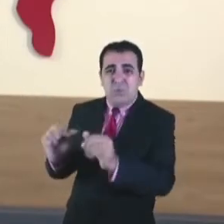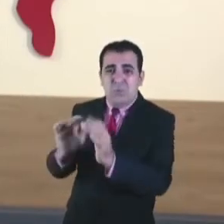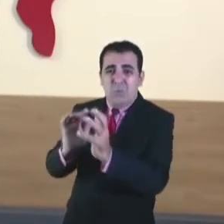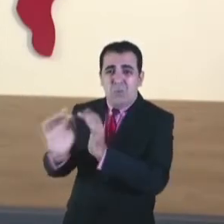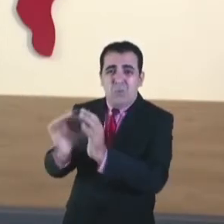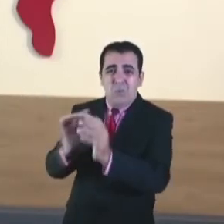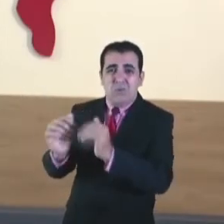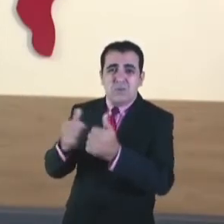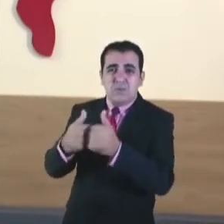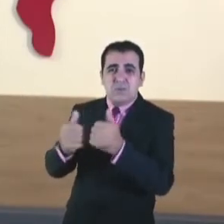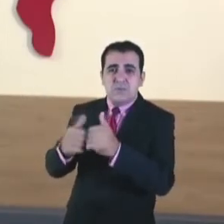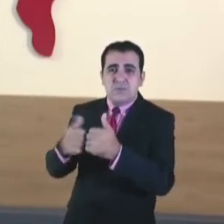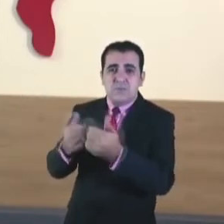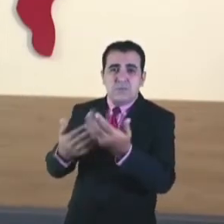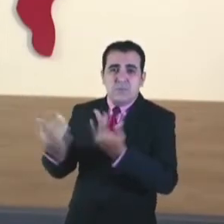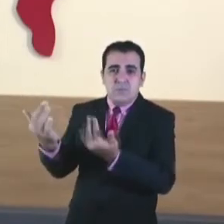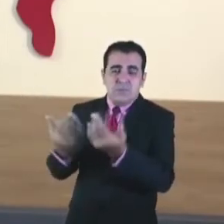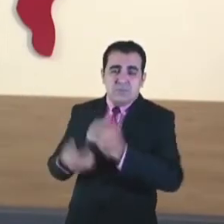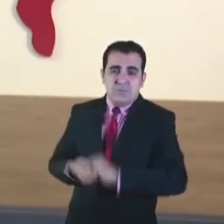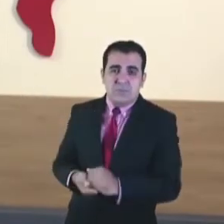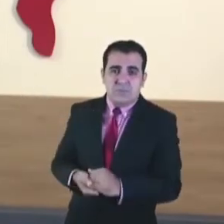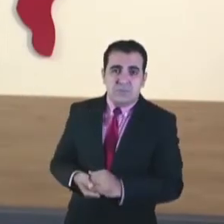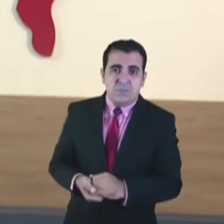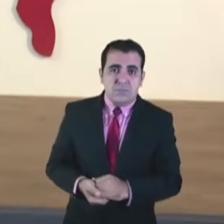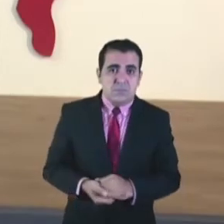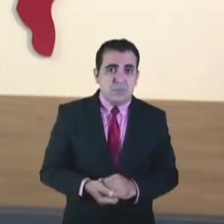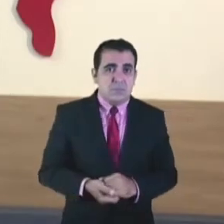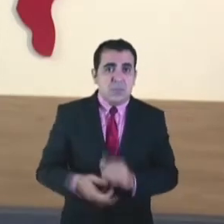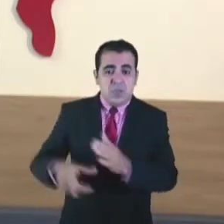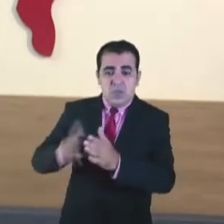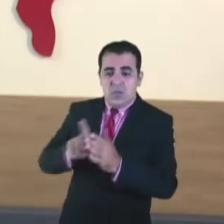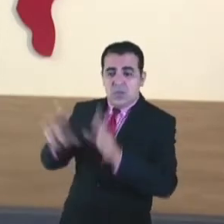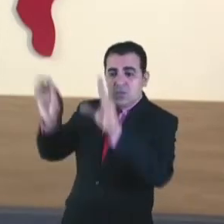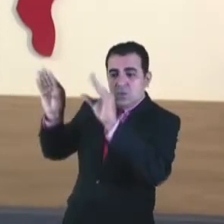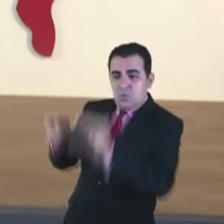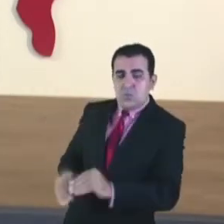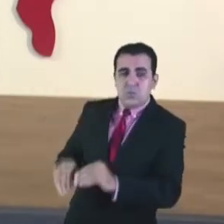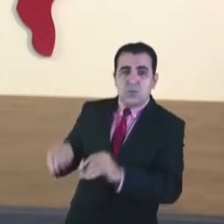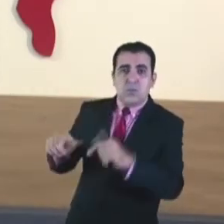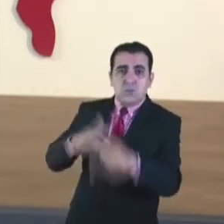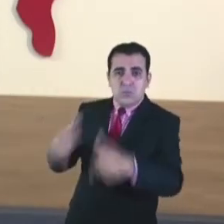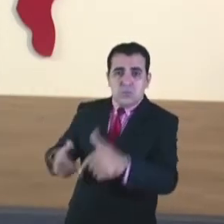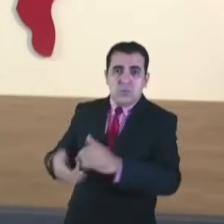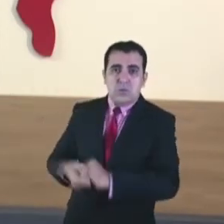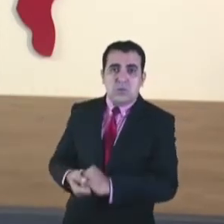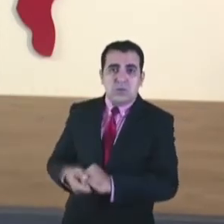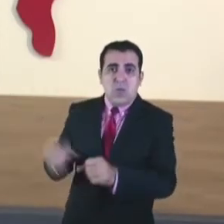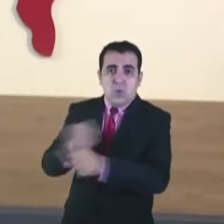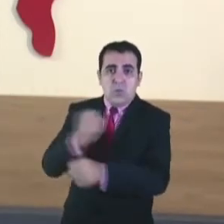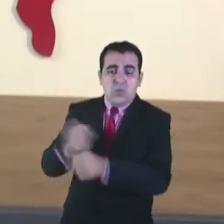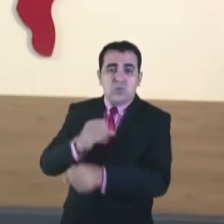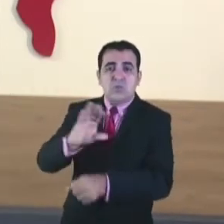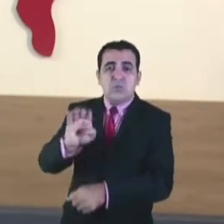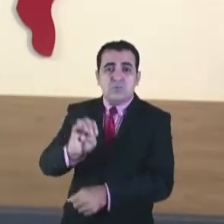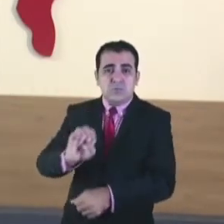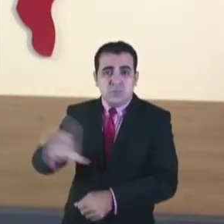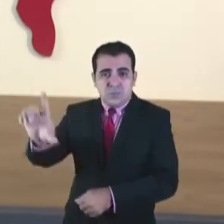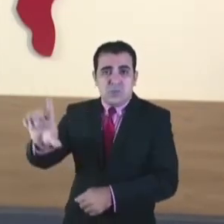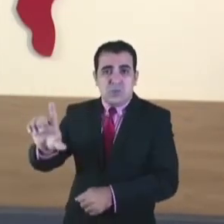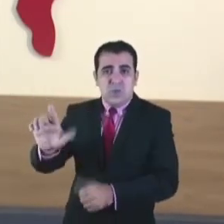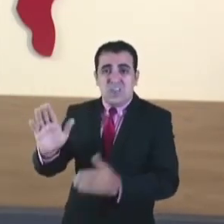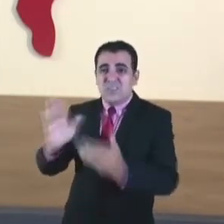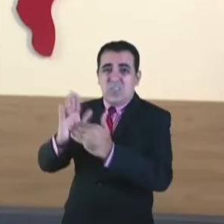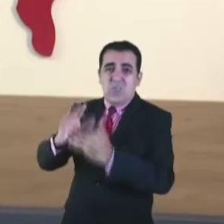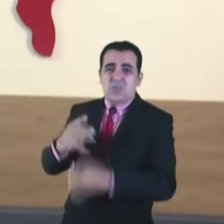desaglomeração no sistema de transporte coletivo. A antecipação do fim do expediente na construção civil, esse é o